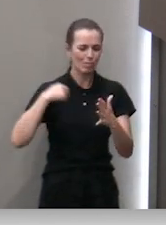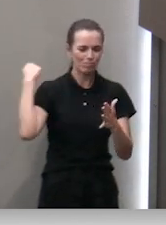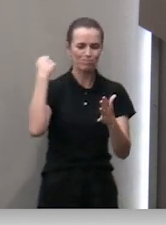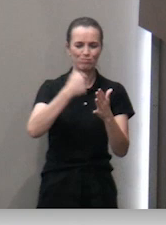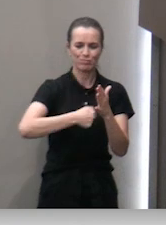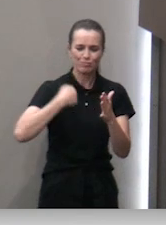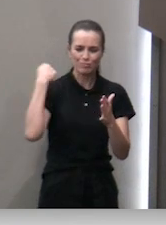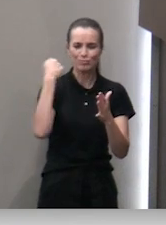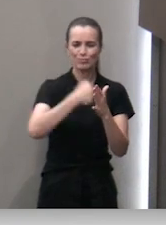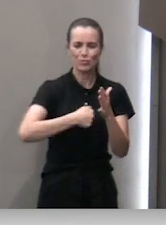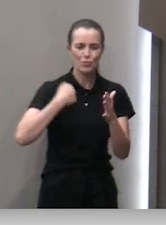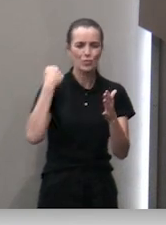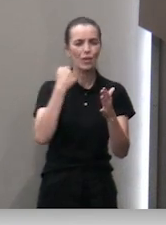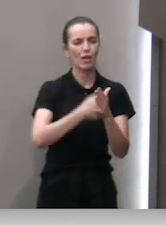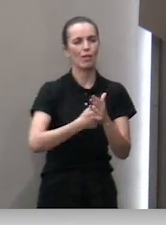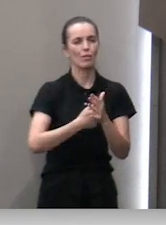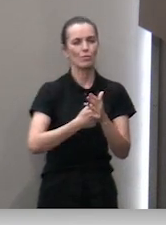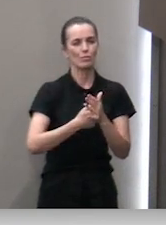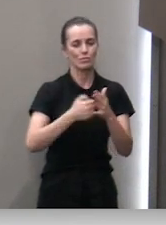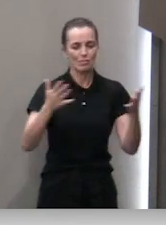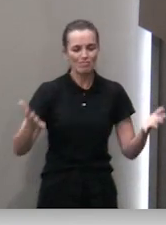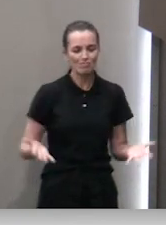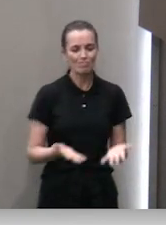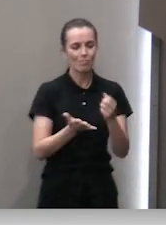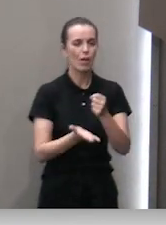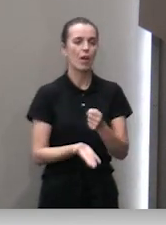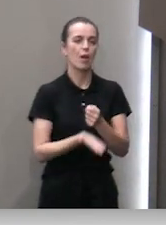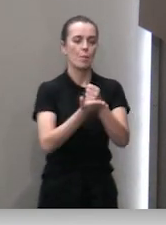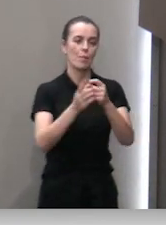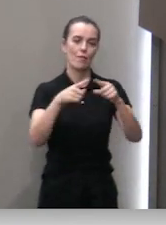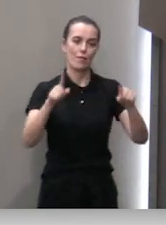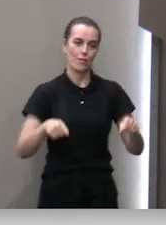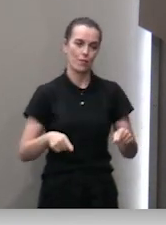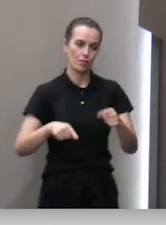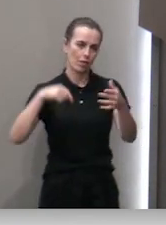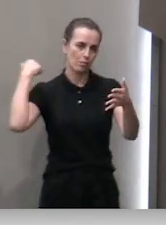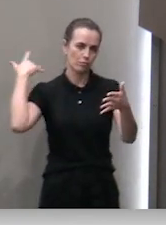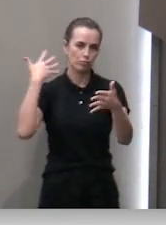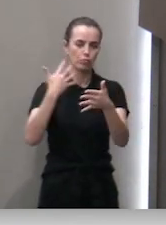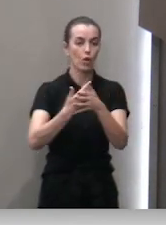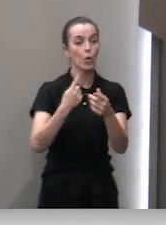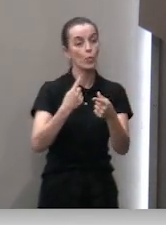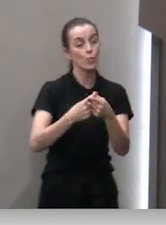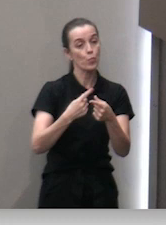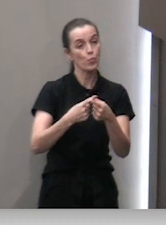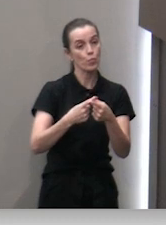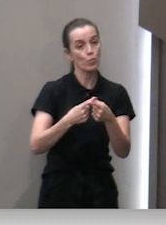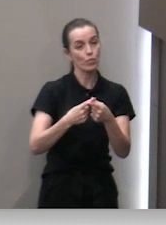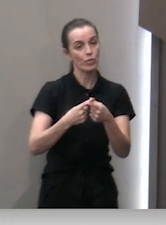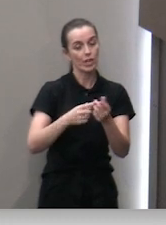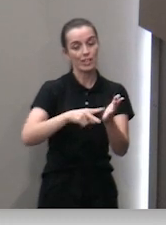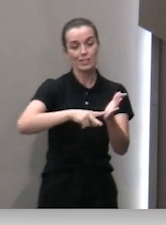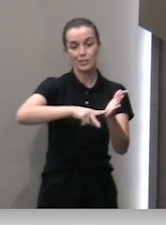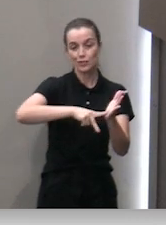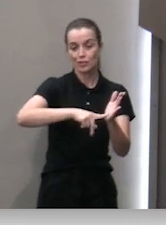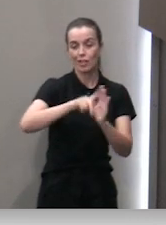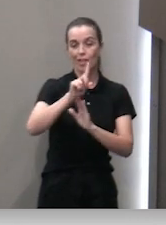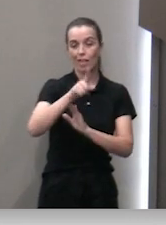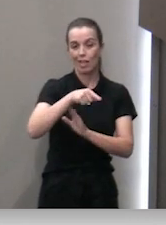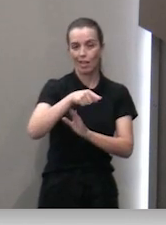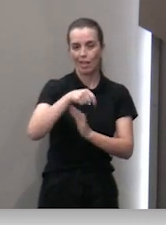tem travado em prol do servidor ao longo de sua existência. Pois, afinal de contas, sindicato é para